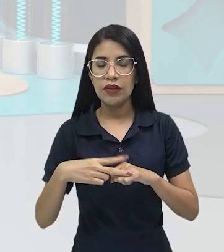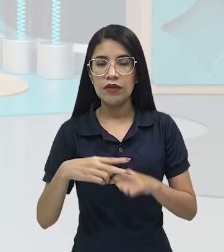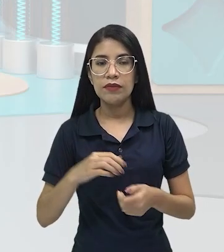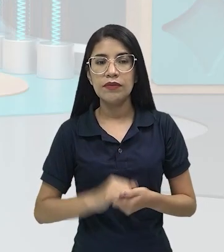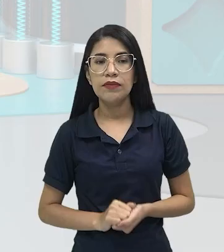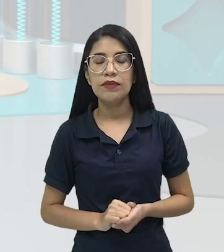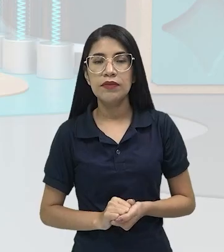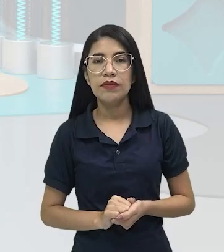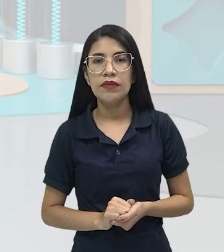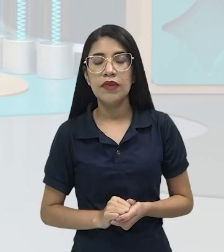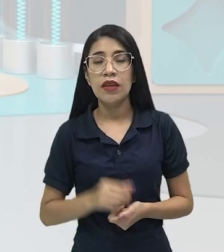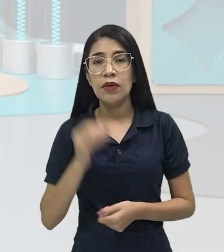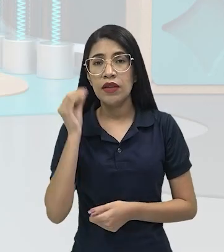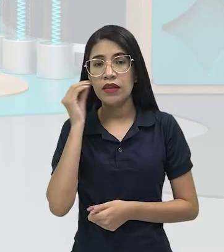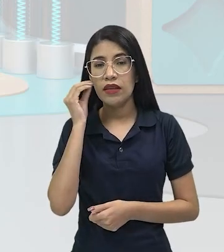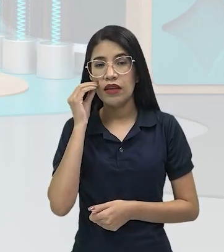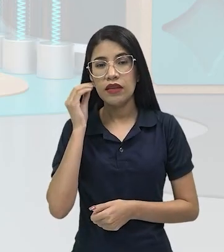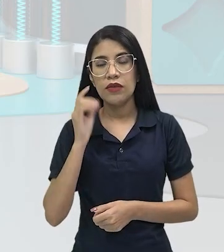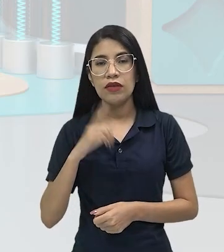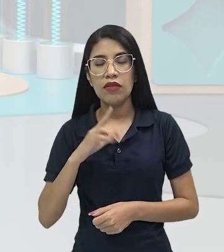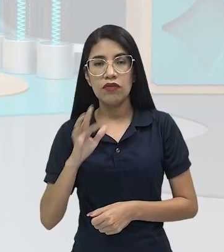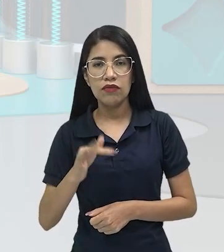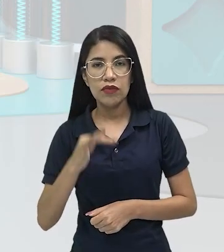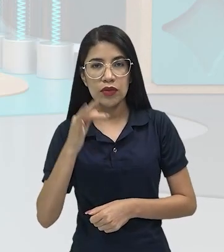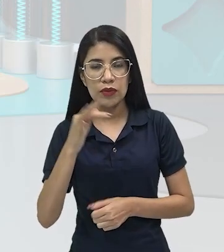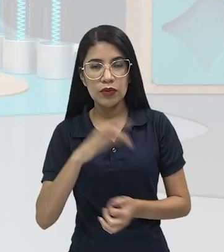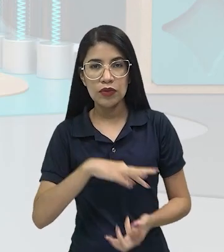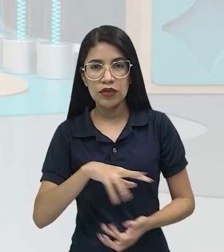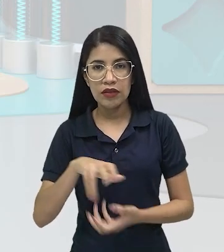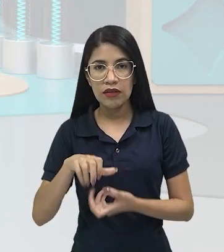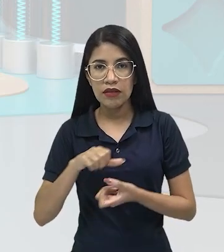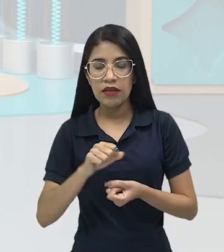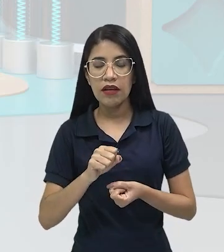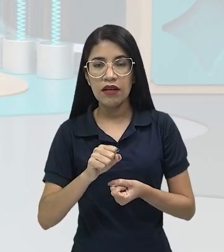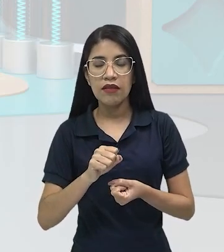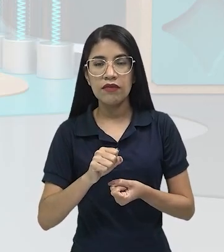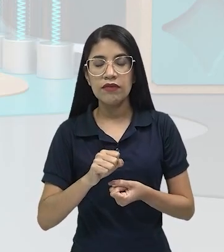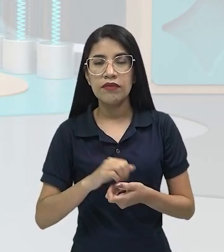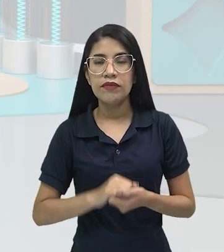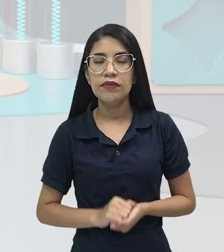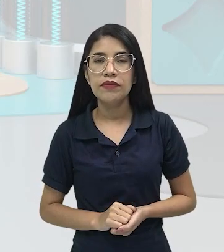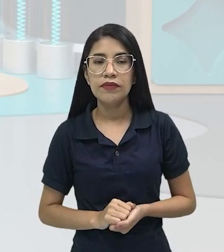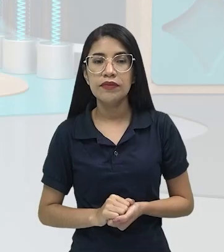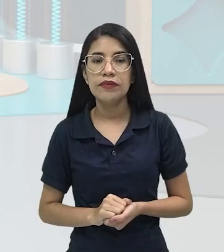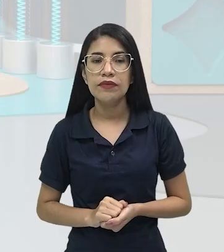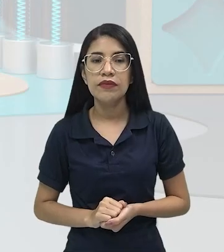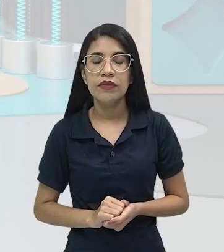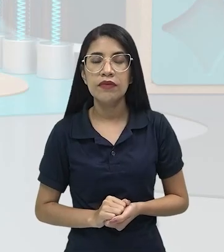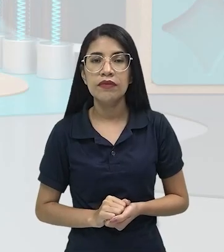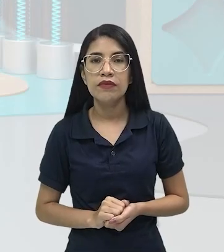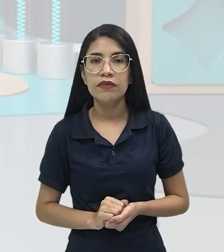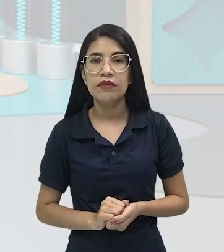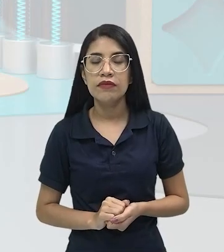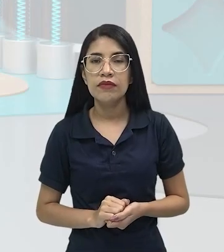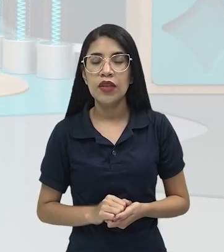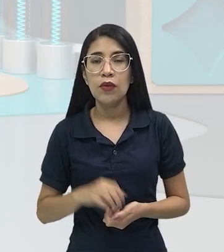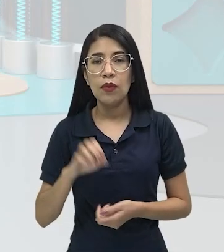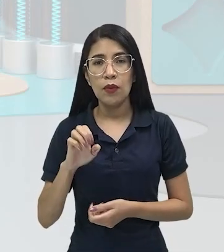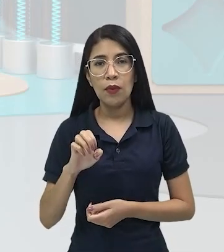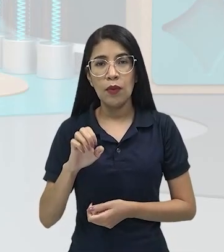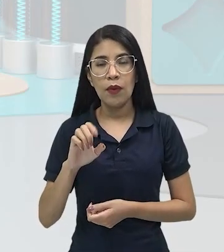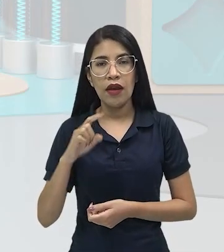na busca por um futuro mais sustentável, pensando aqui na ideia de futuro, né? É crucial, olha ali